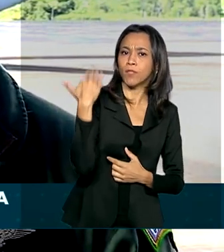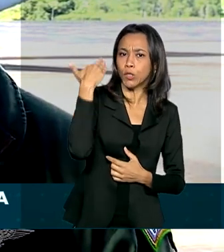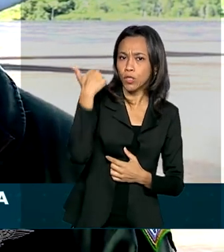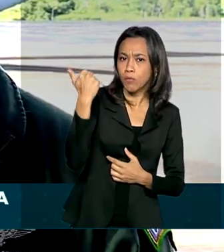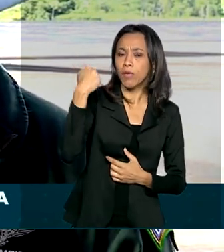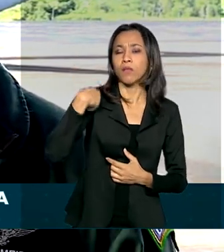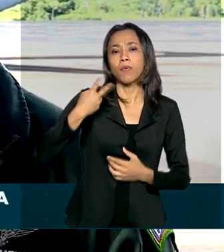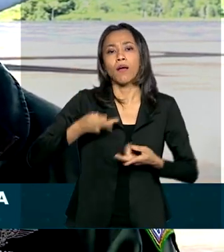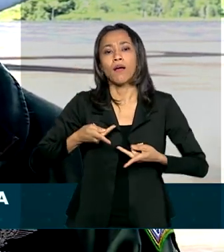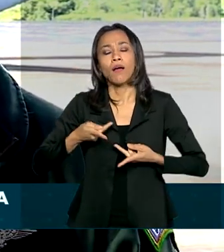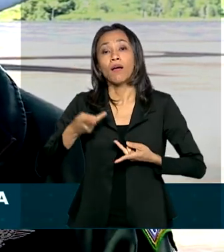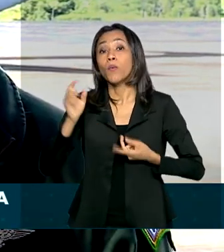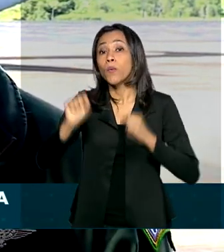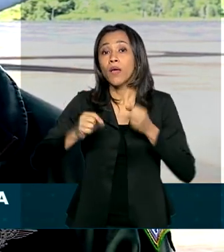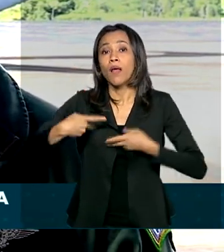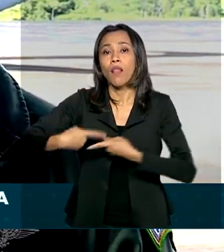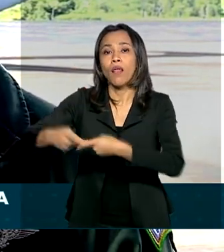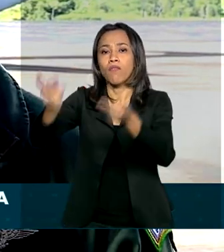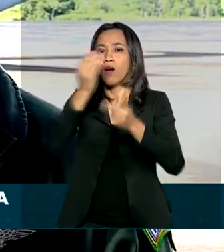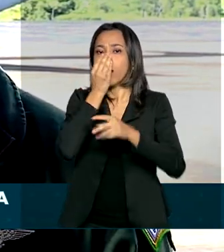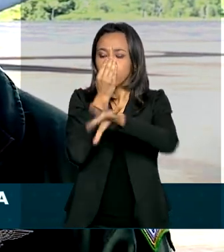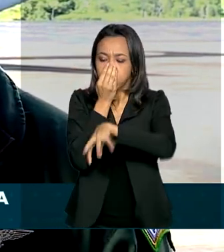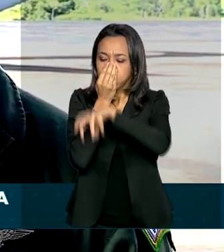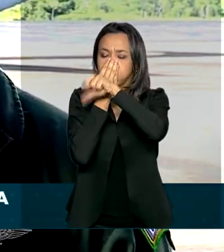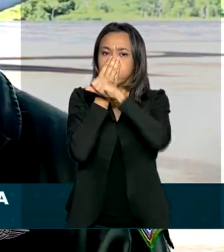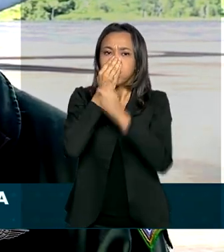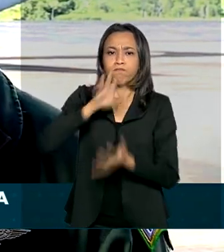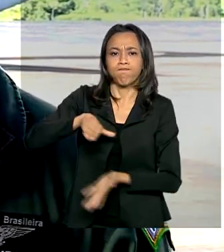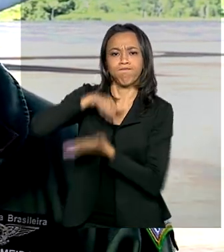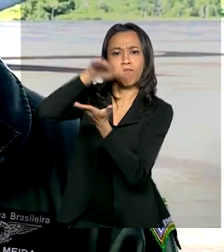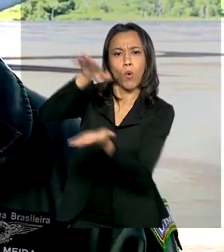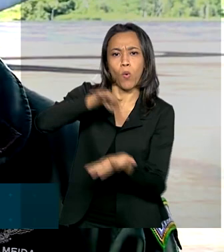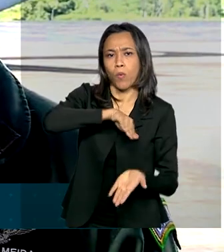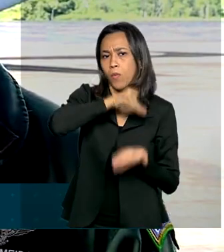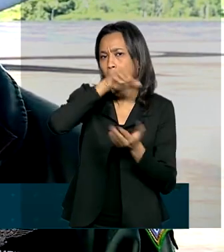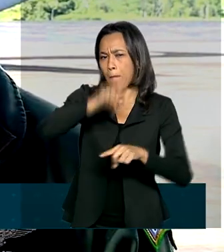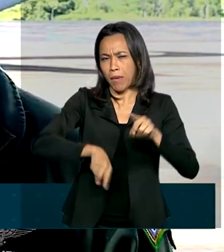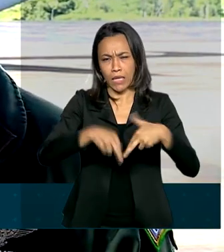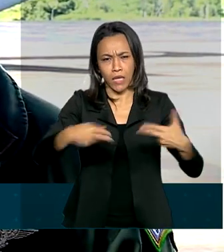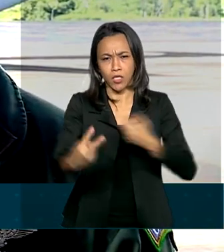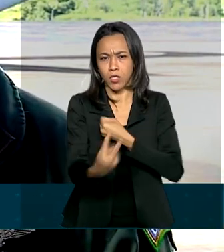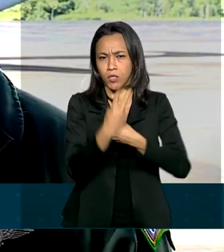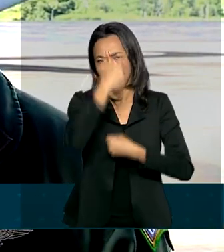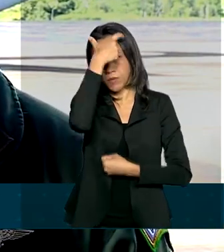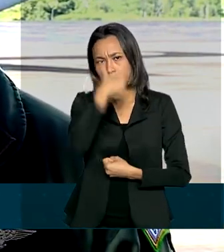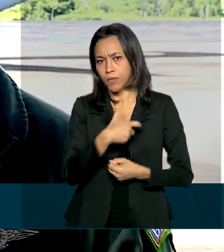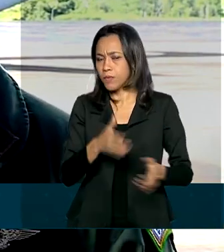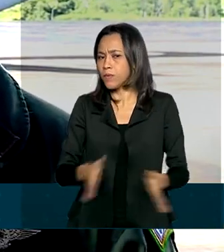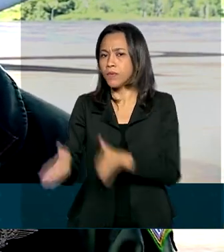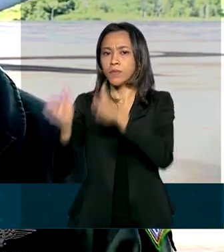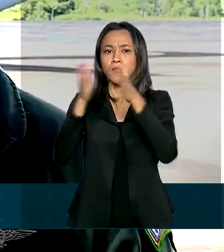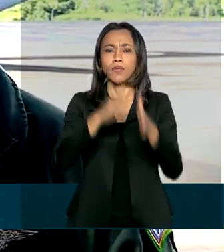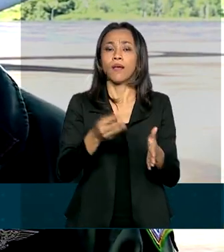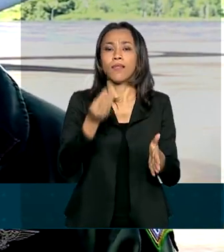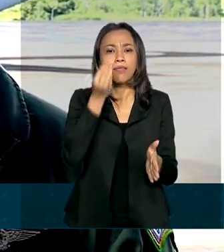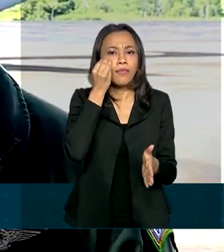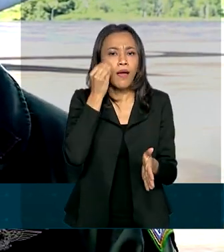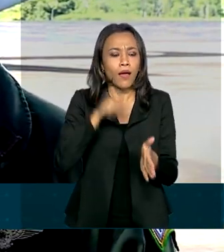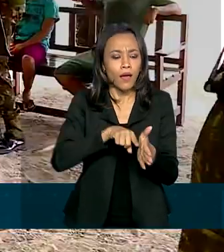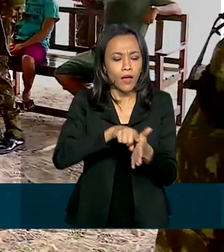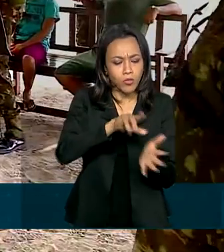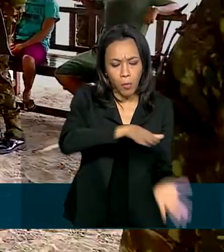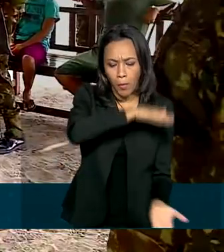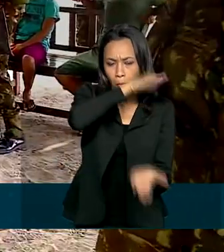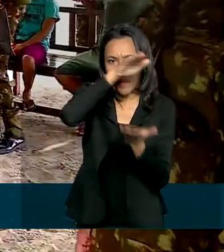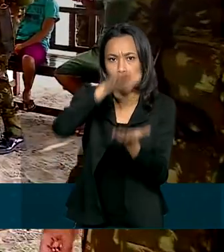transporte de respiradores, equipamento de proteção individual, testes de Covid, pessoal de saúde.